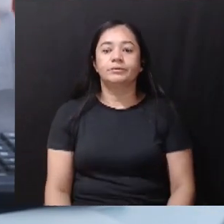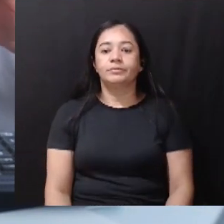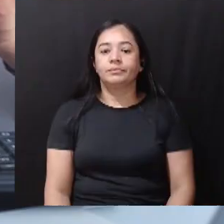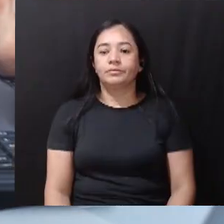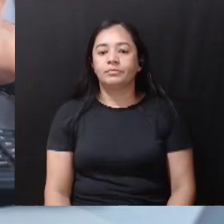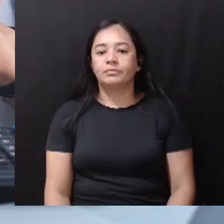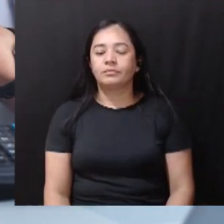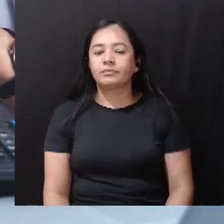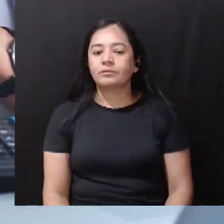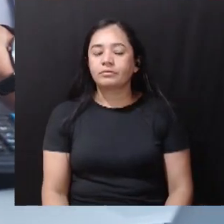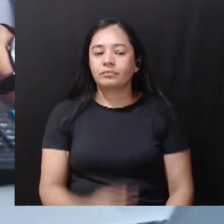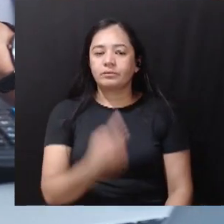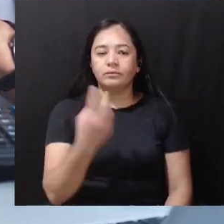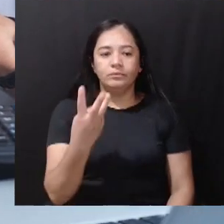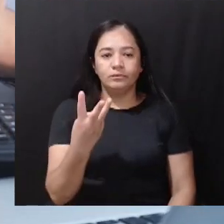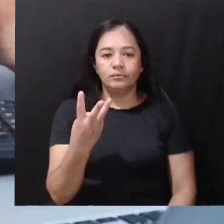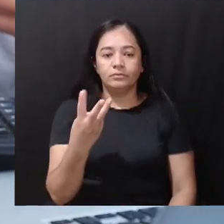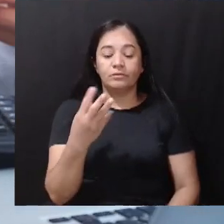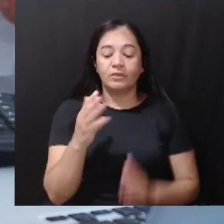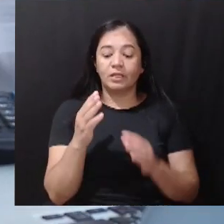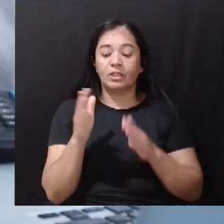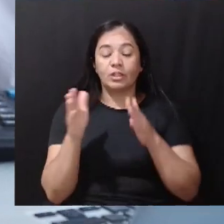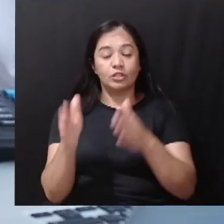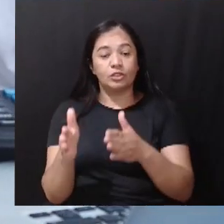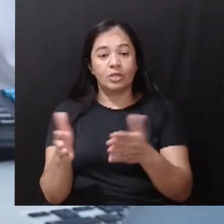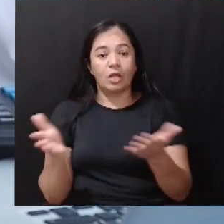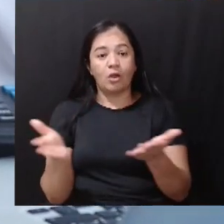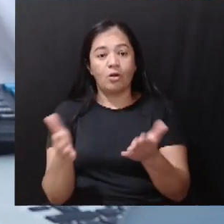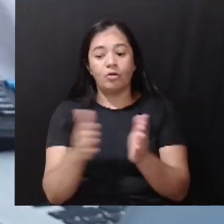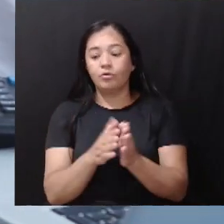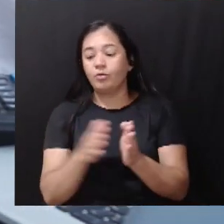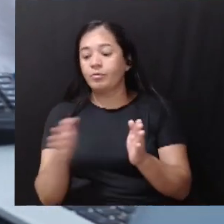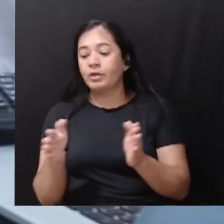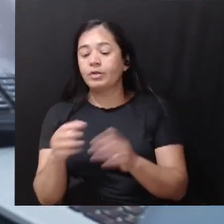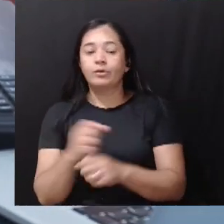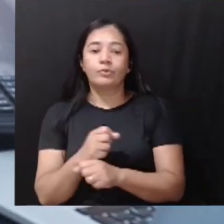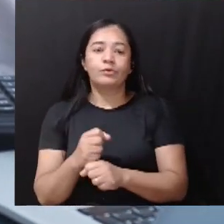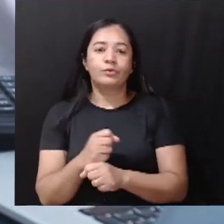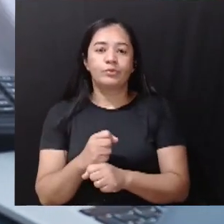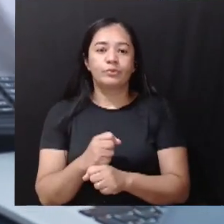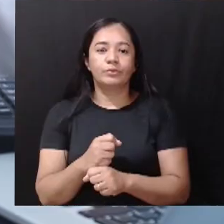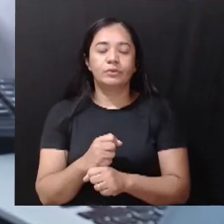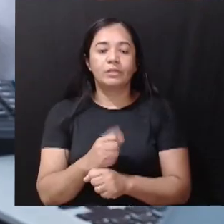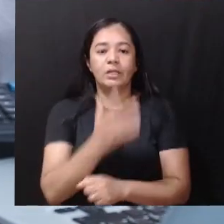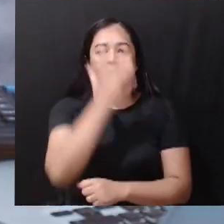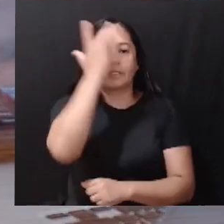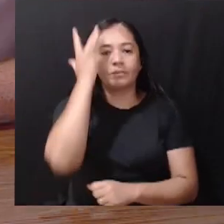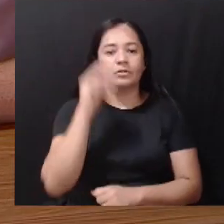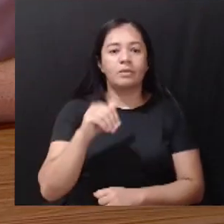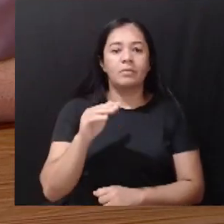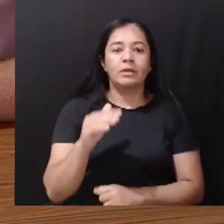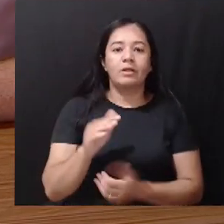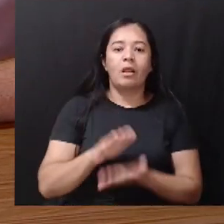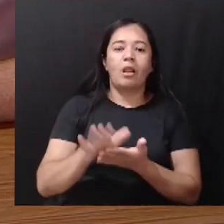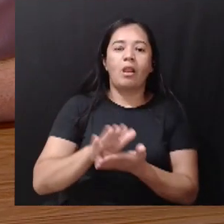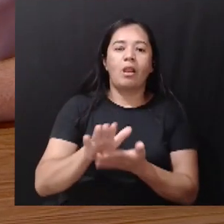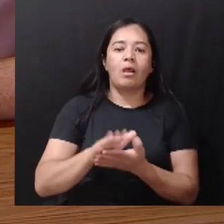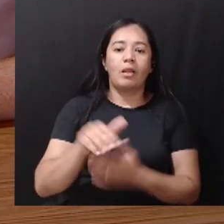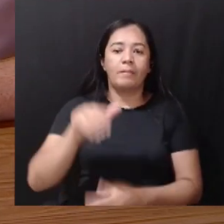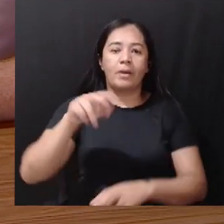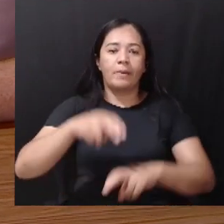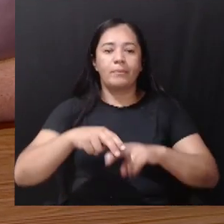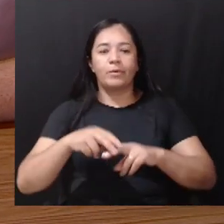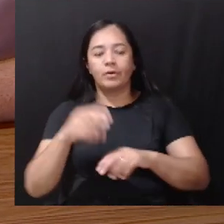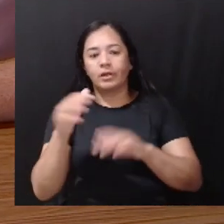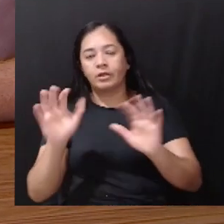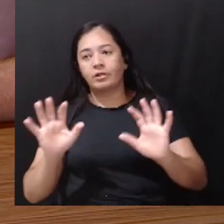O 13º, né, ele chega justamente nessa época, nesse momento que as pessoas são mais propícias a gastar mais por conta das festas,